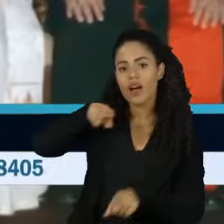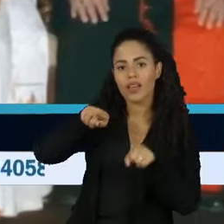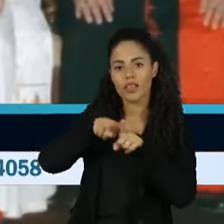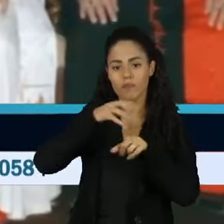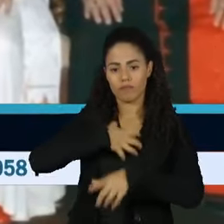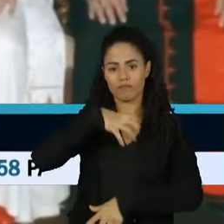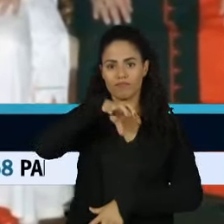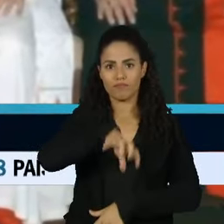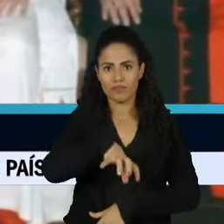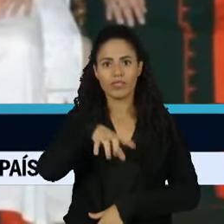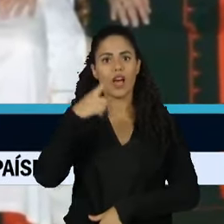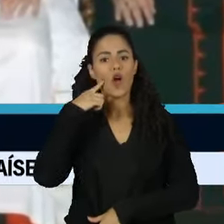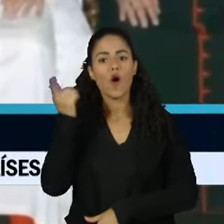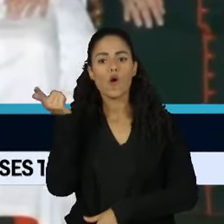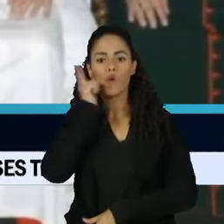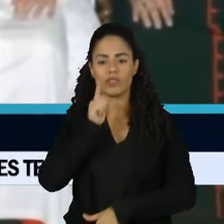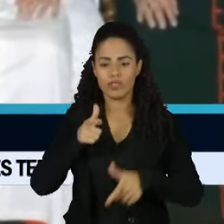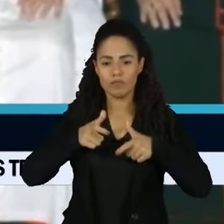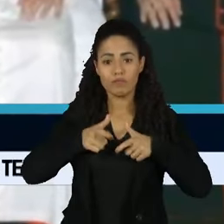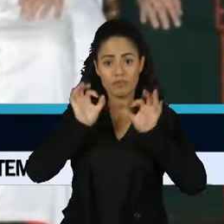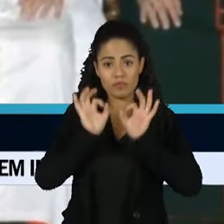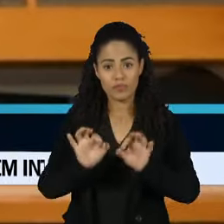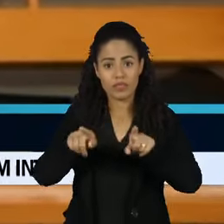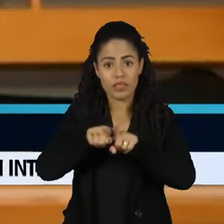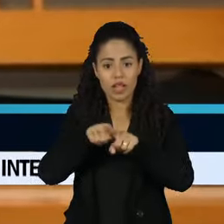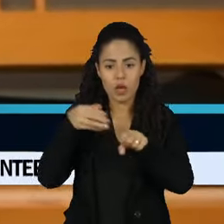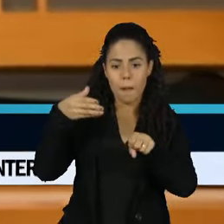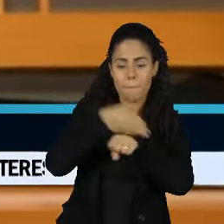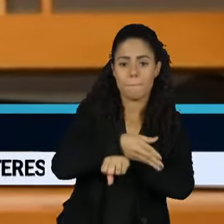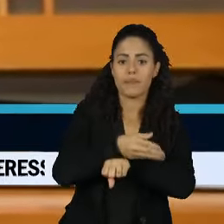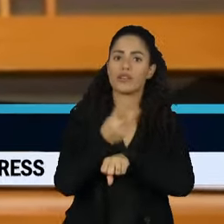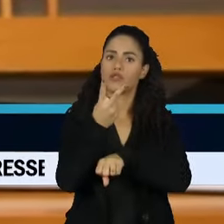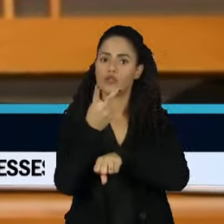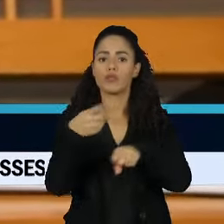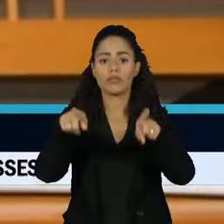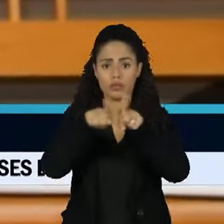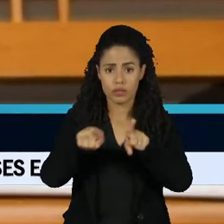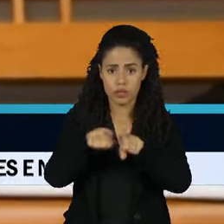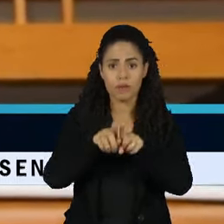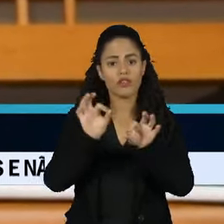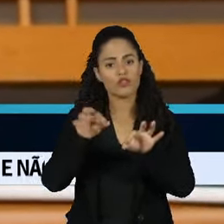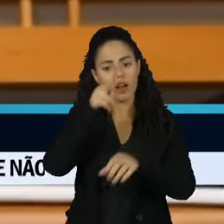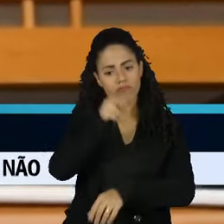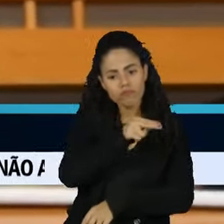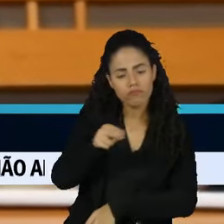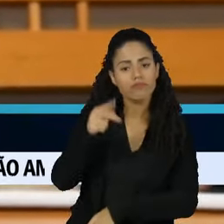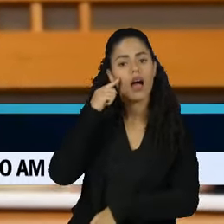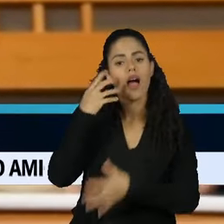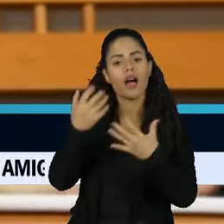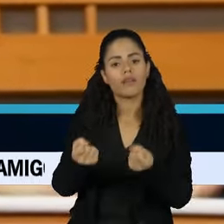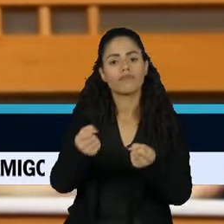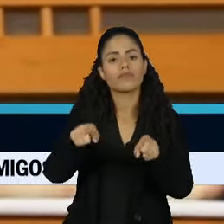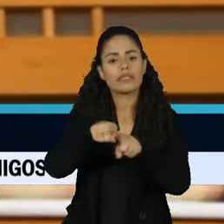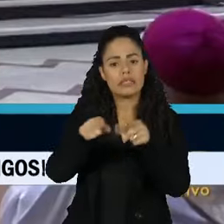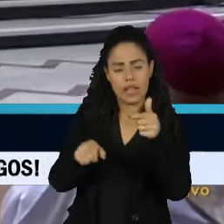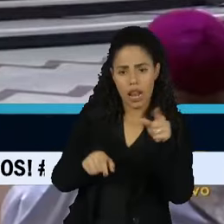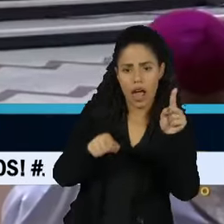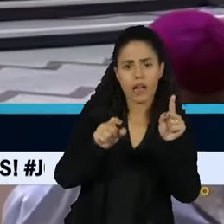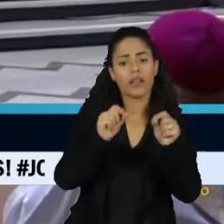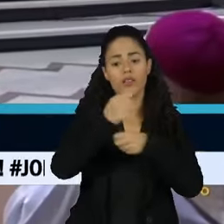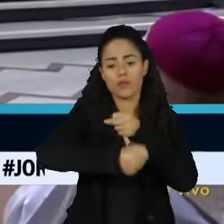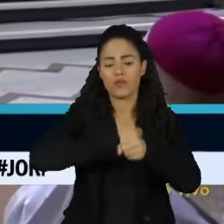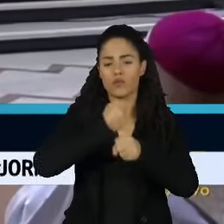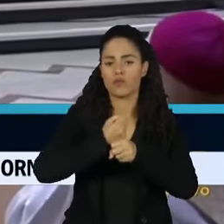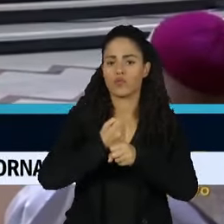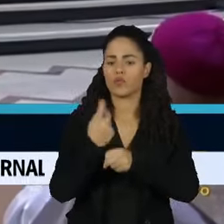na Bahia, e o título de cardeal. Participou de 2 conclaves e chegou a ser cogitado para assumir o pontificado. De